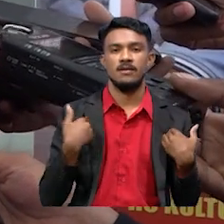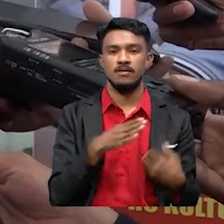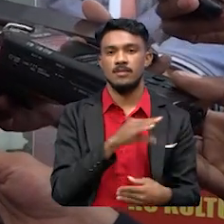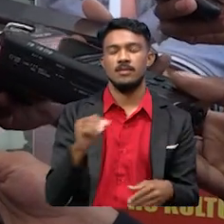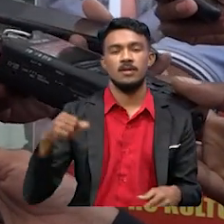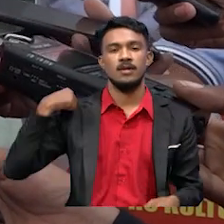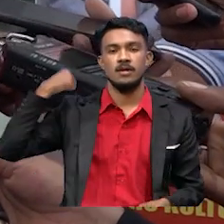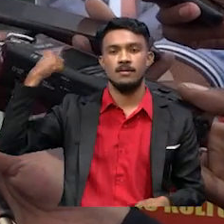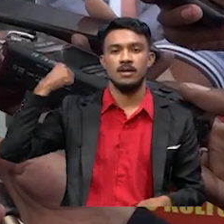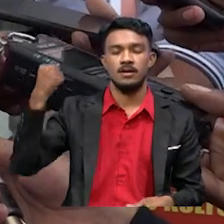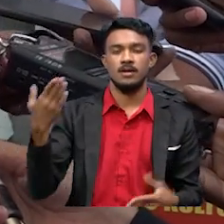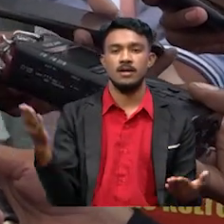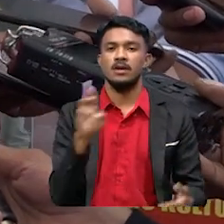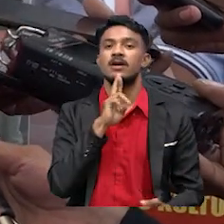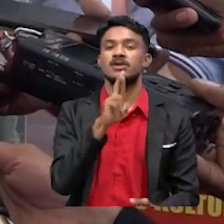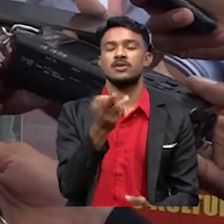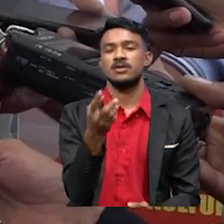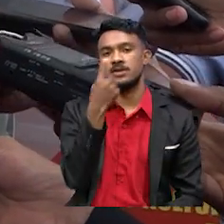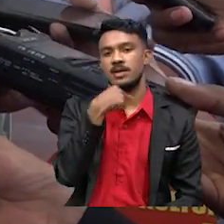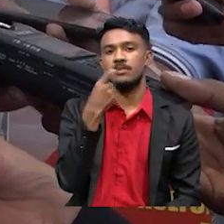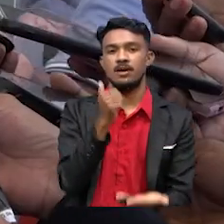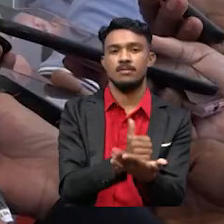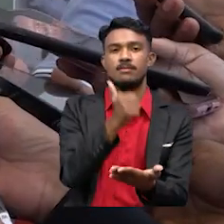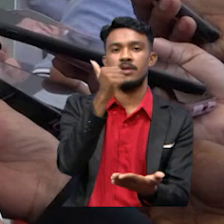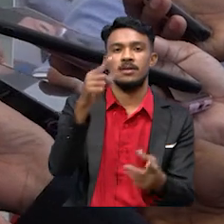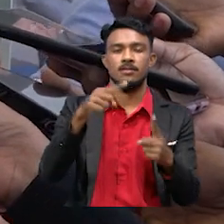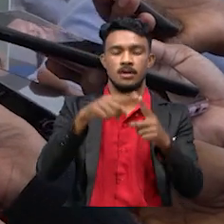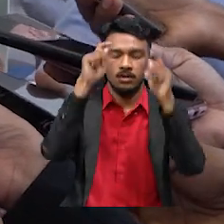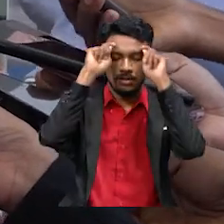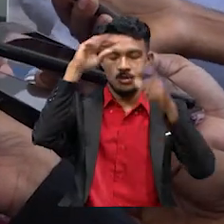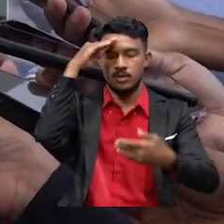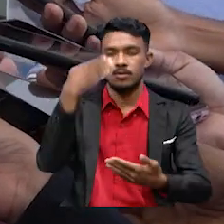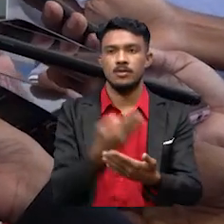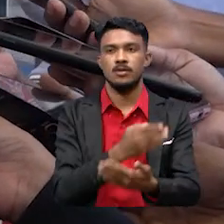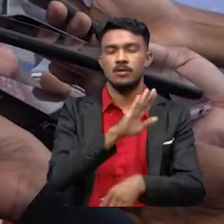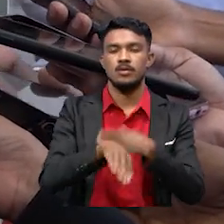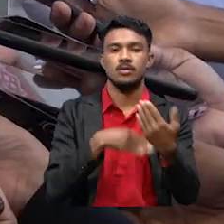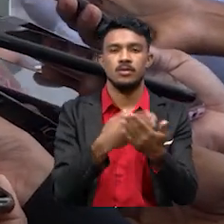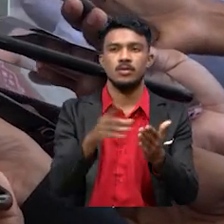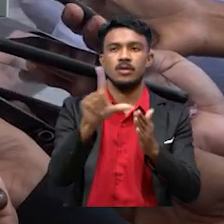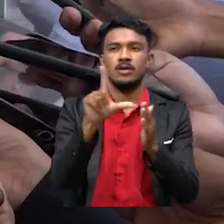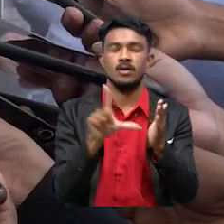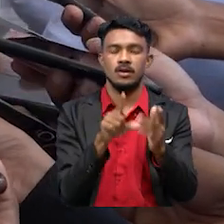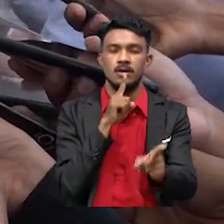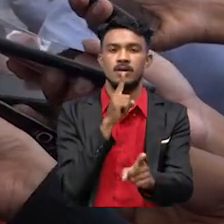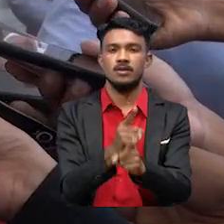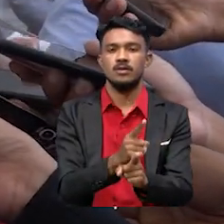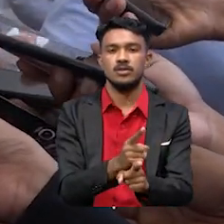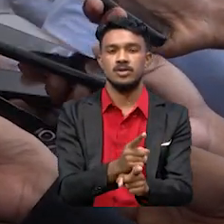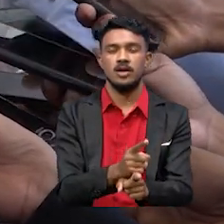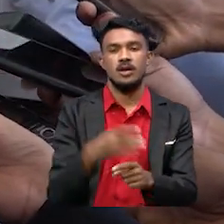Ia, mas resultado sema semana, bate Timuruana toma. Se medida lei, declarou na kata candidato a ter respeito